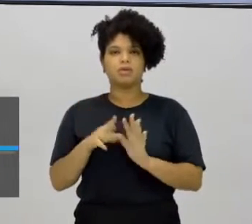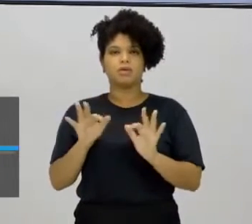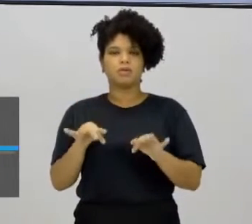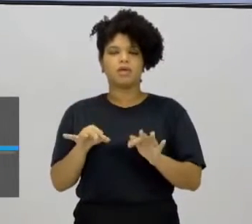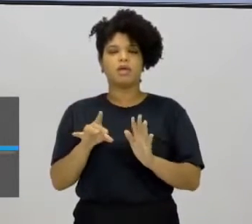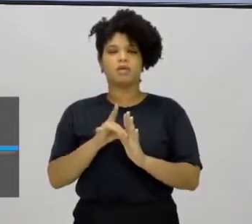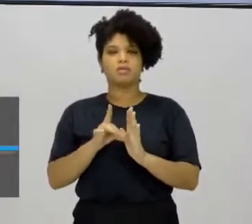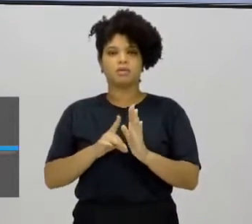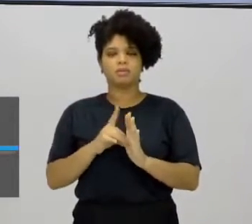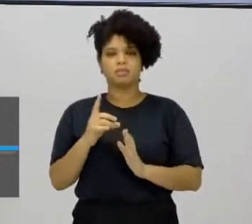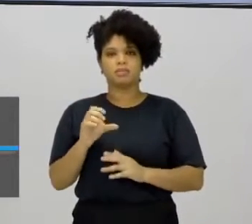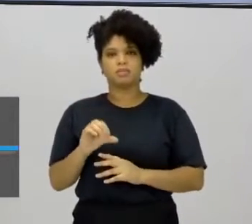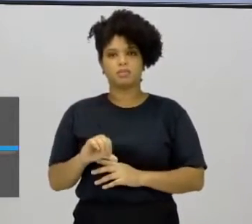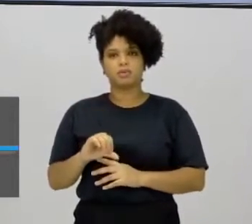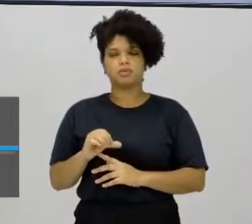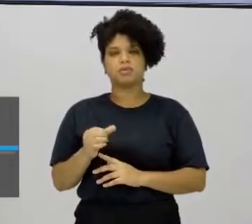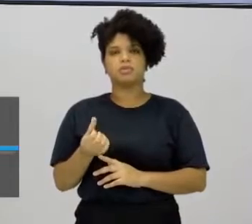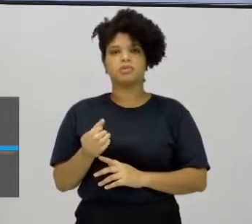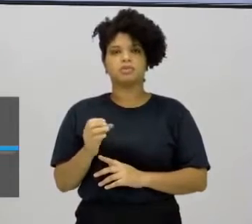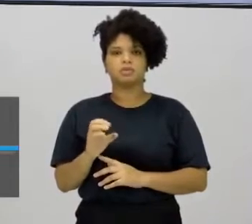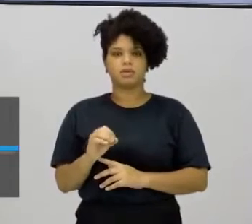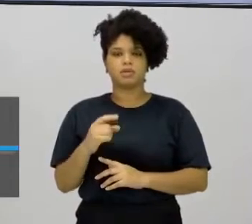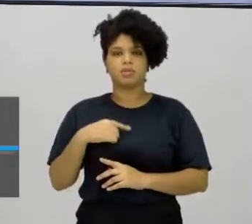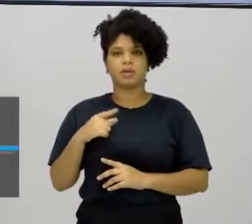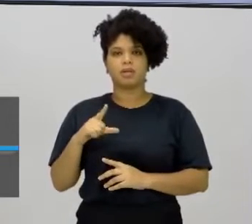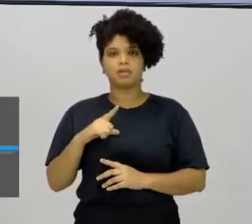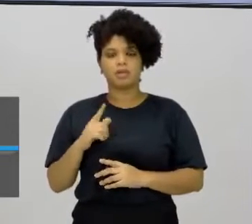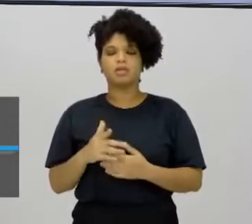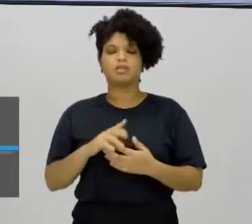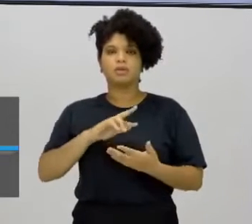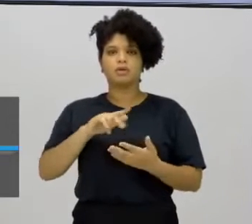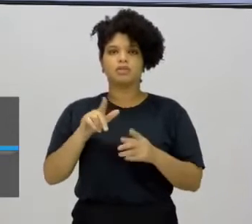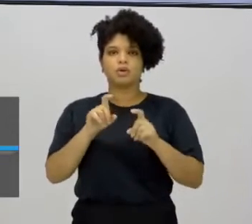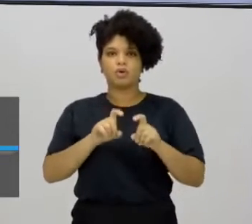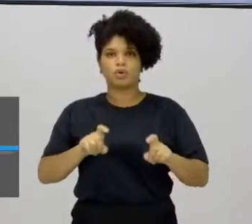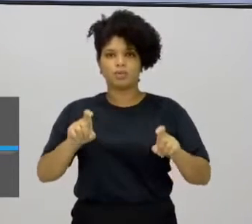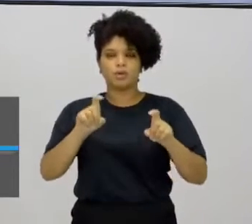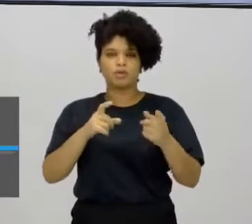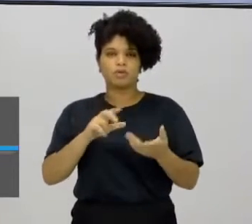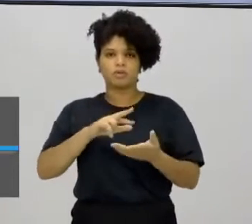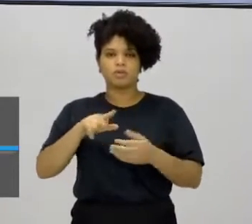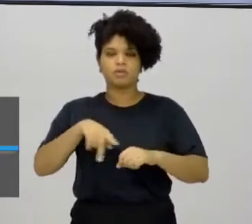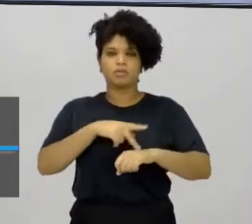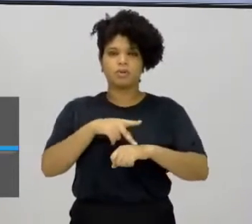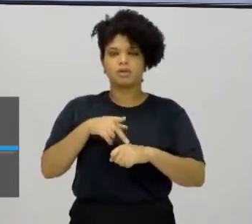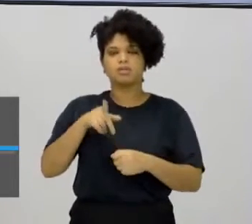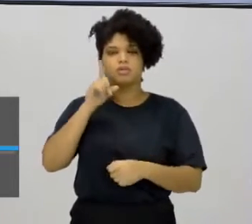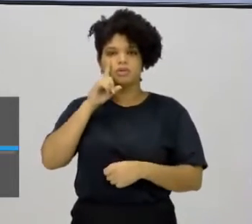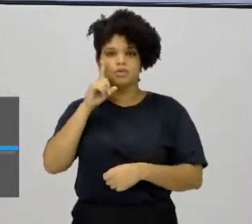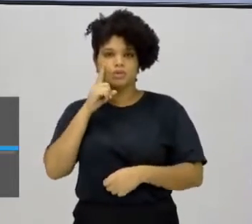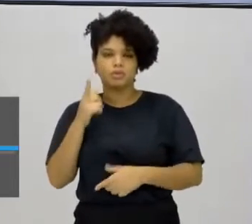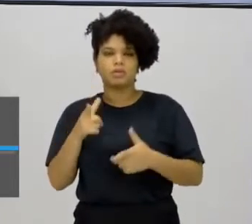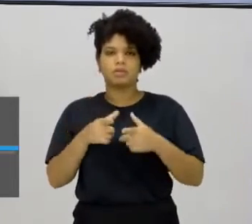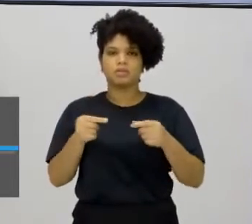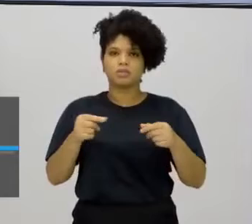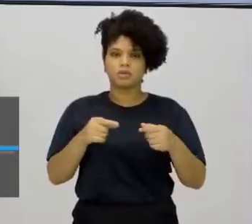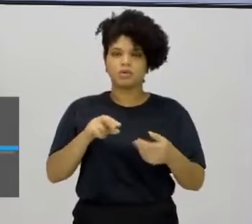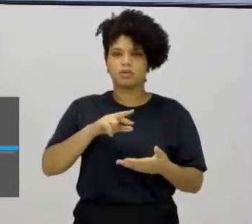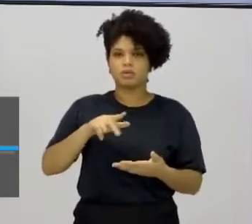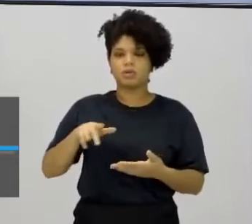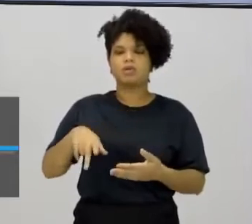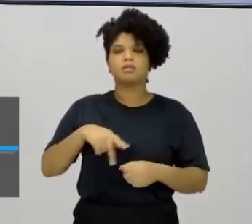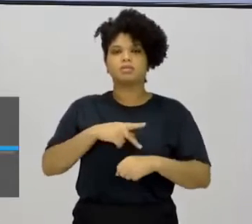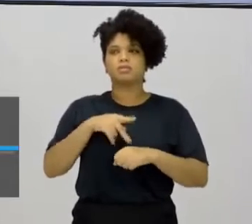da década de 1960, né, com computadores, né, vindo aí nos países aí como Estados Unidos, Japão, países da